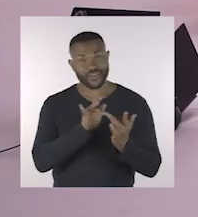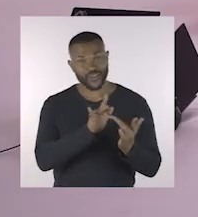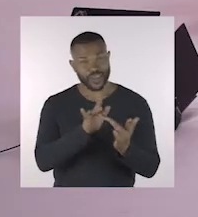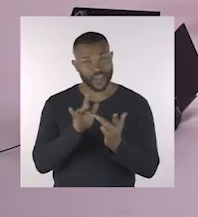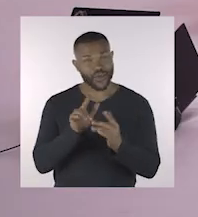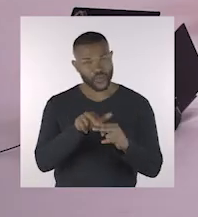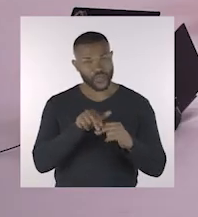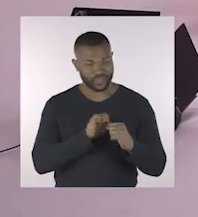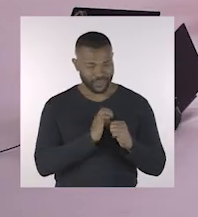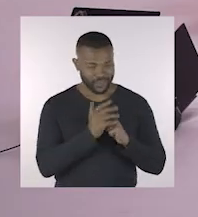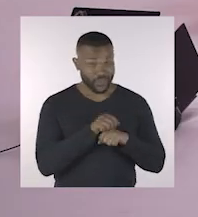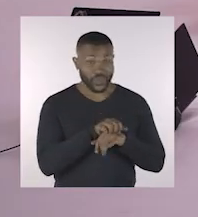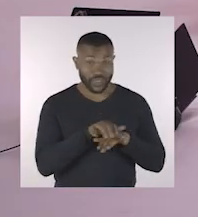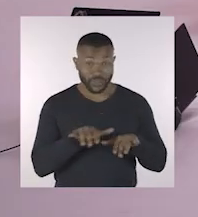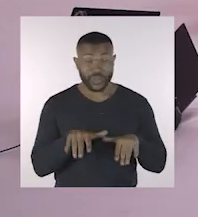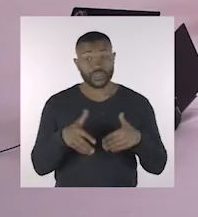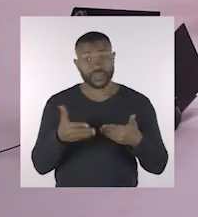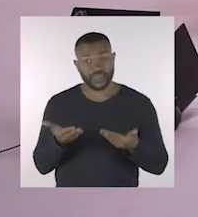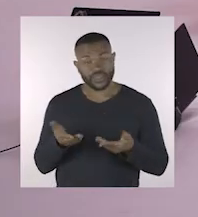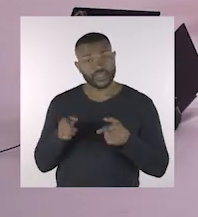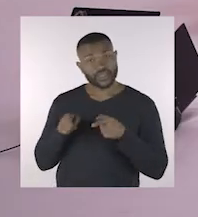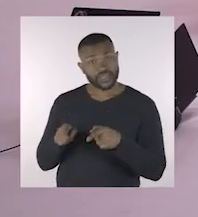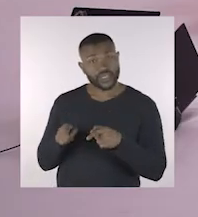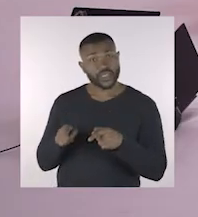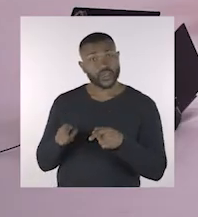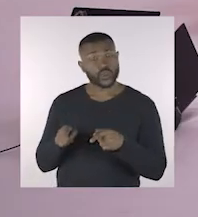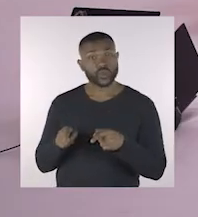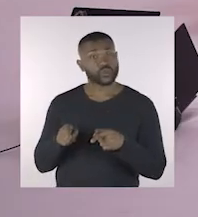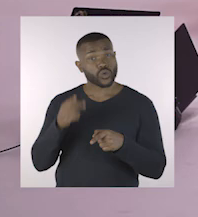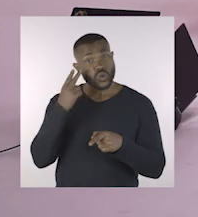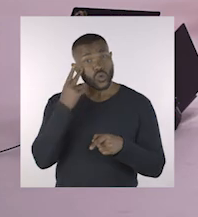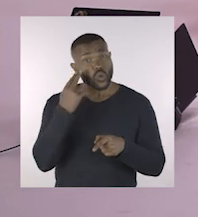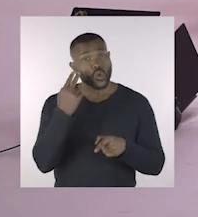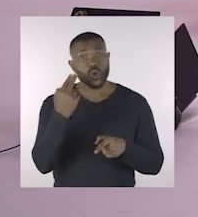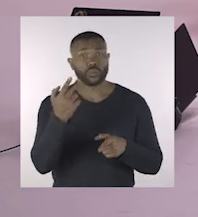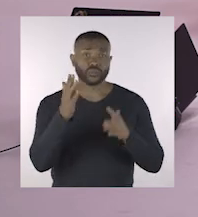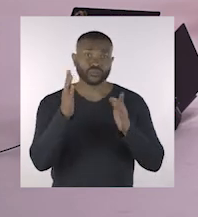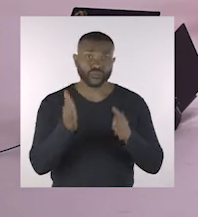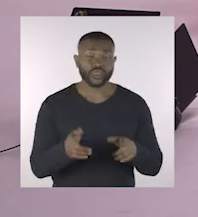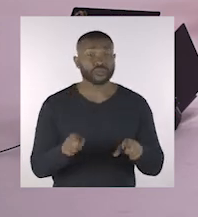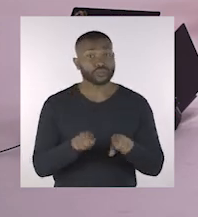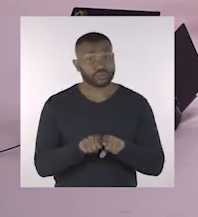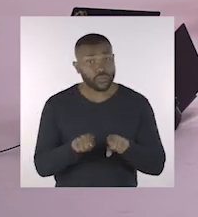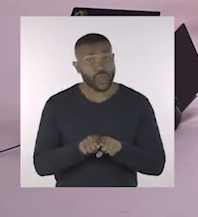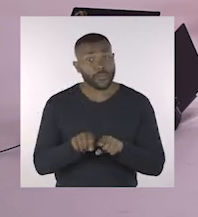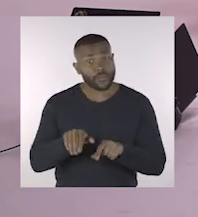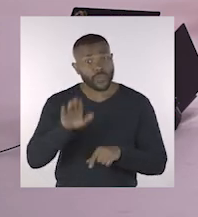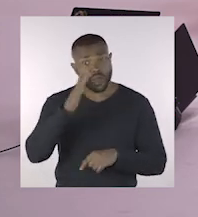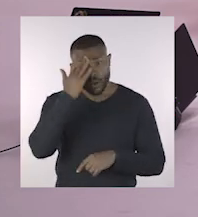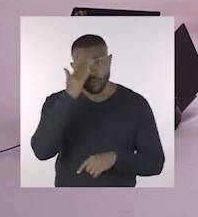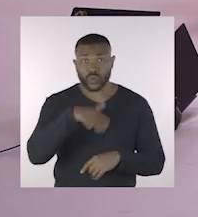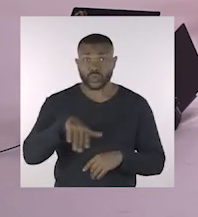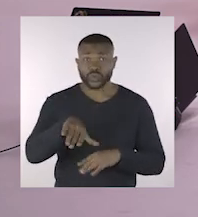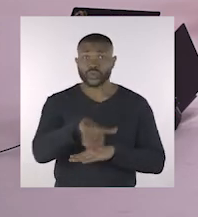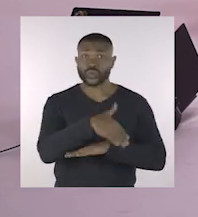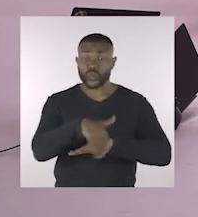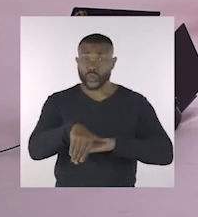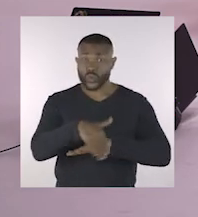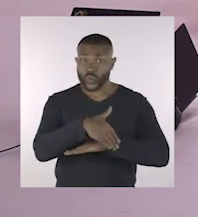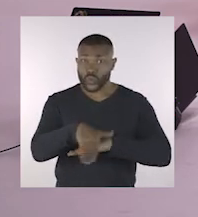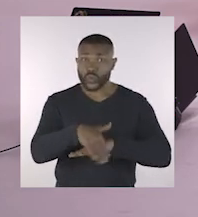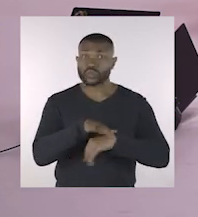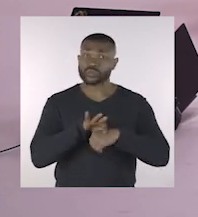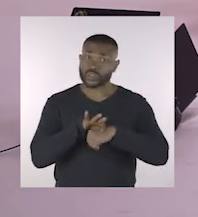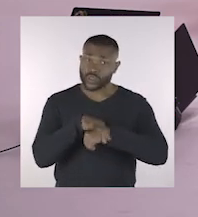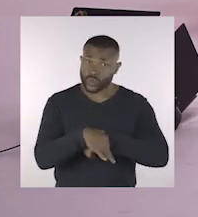se relacionar na pandemia isso tem que ser um dia que uma coisa comum cotidiana e quanto mais pessoas